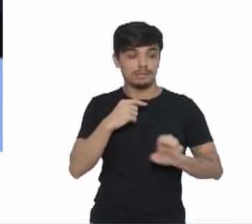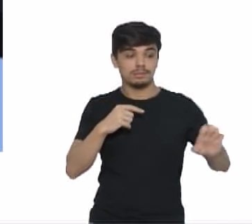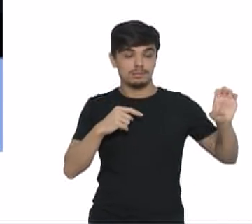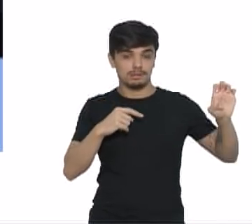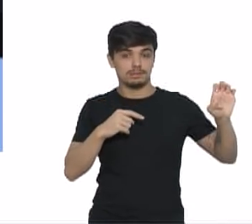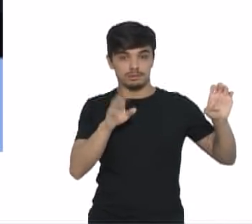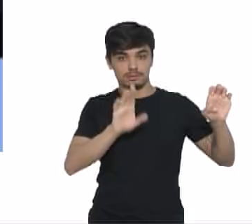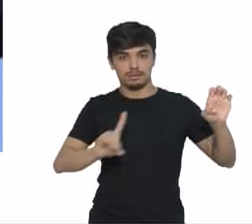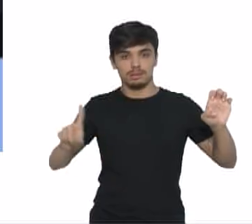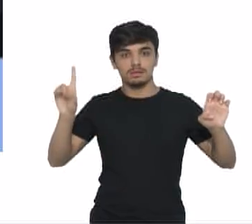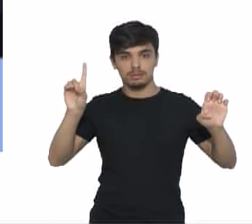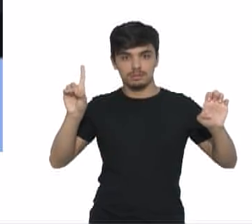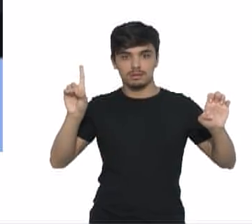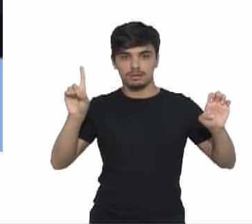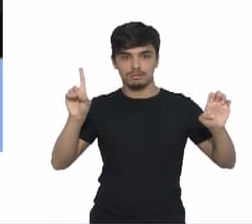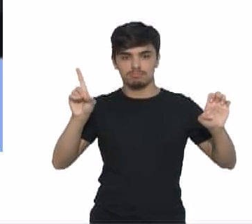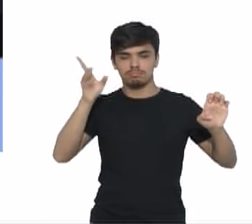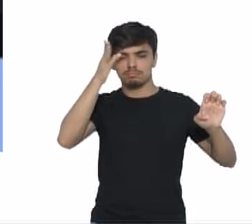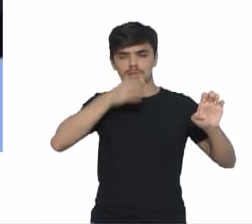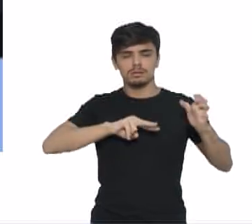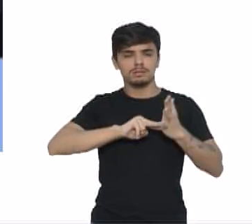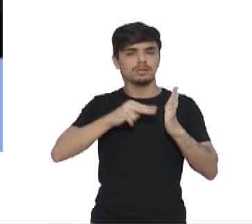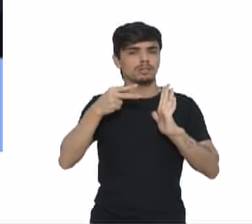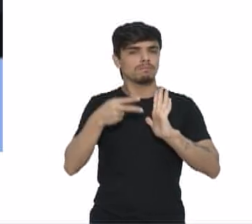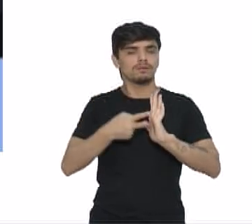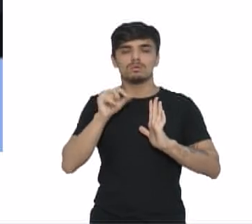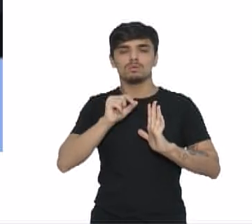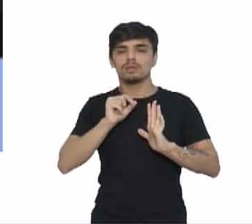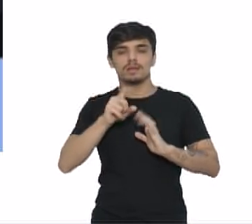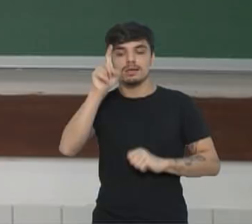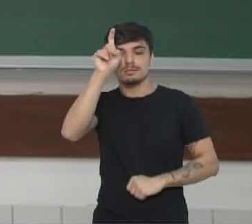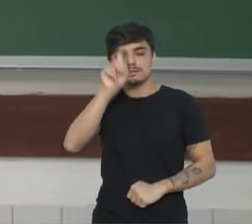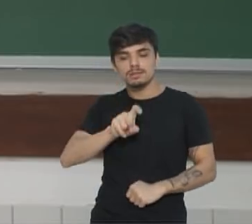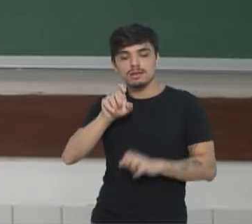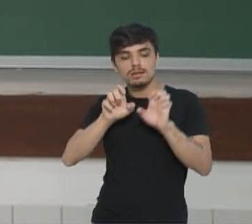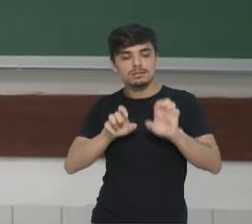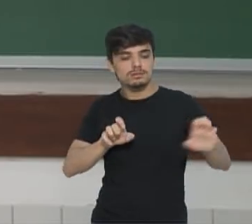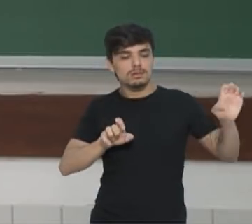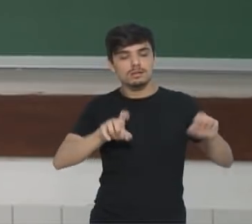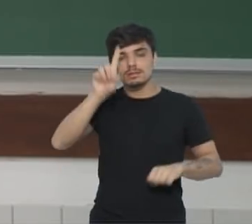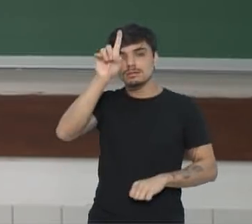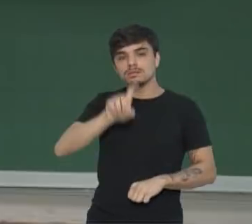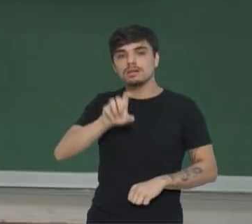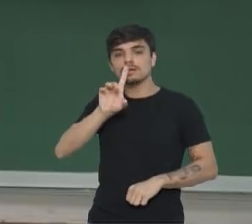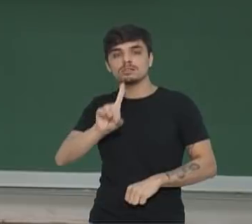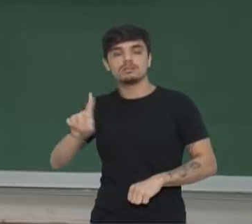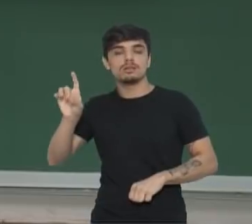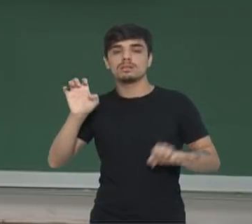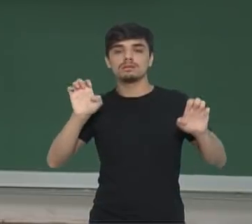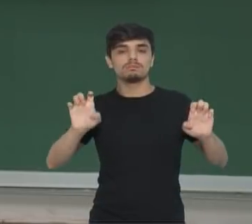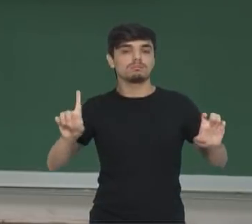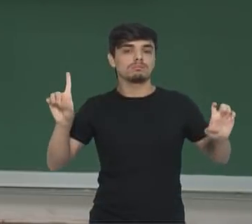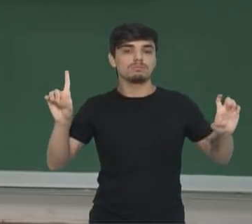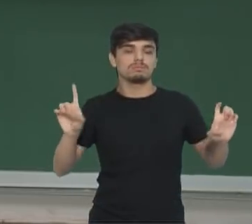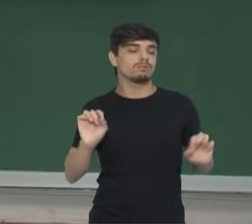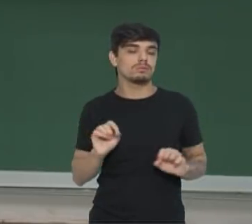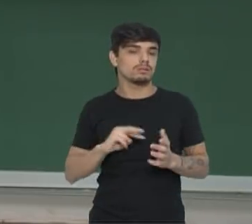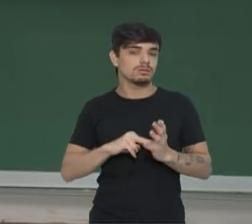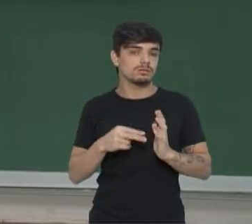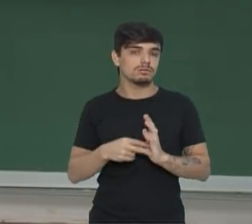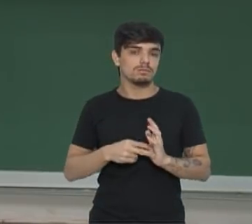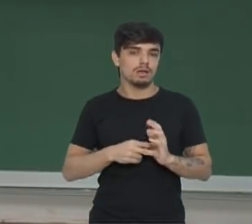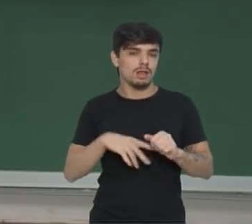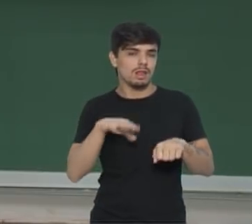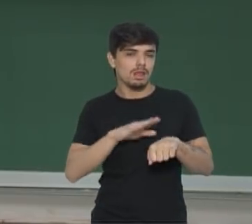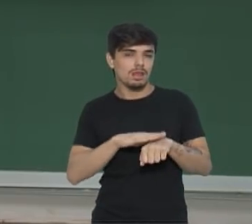esquerda e de direita? O que quer dizer ser de esquerda ou ser de direita? De onde que vem esse termo? Não tem nada a ver com você ser